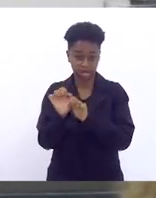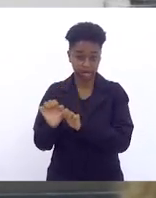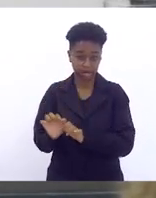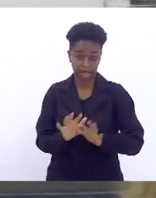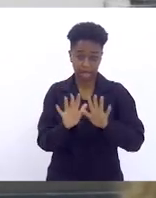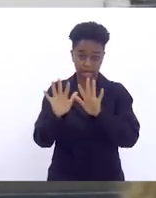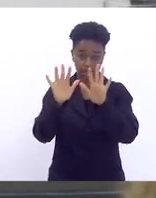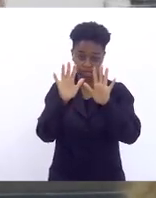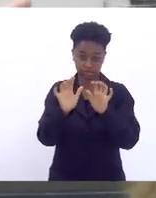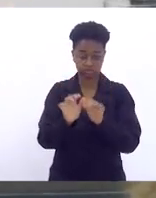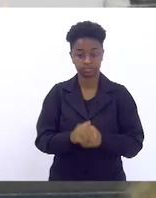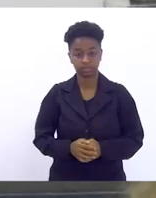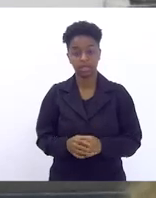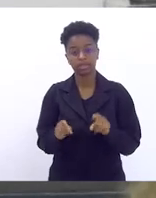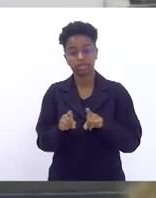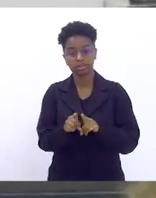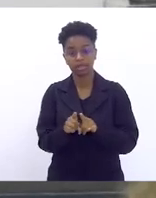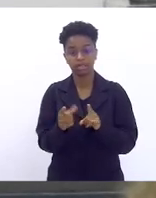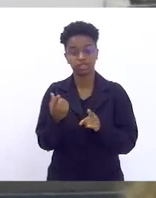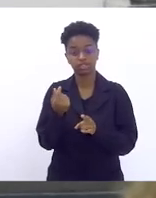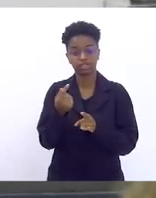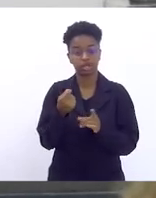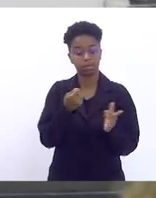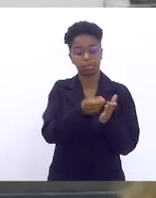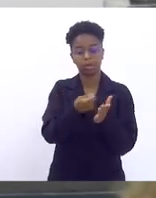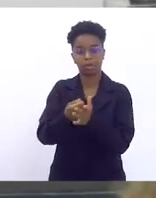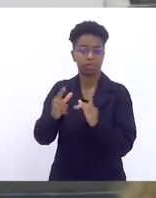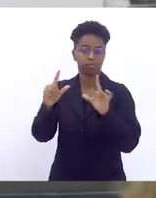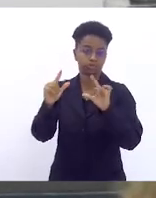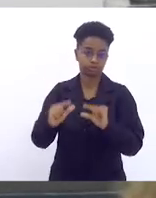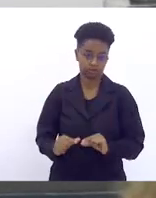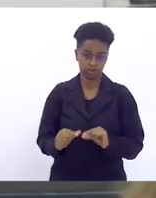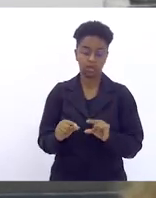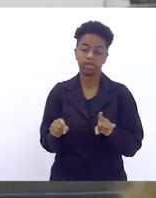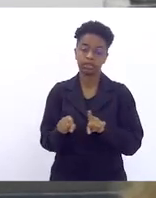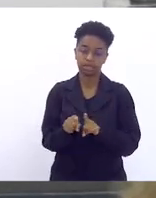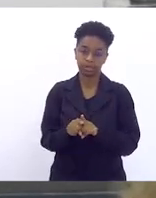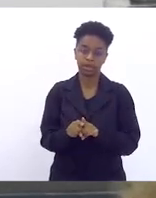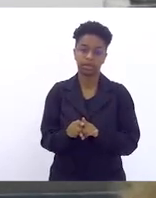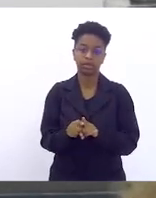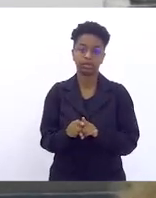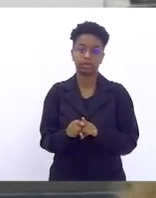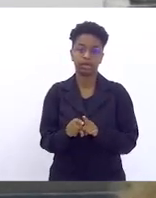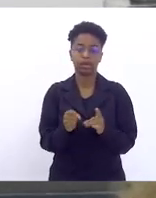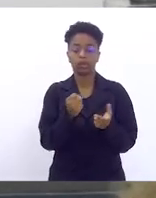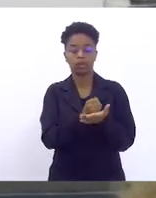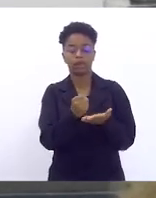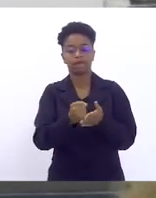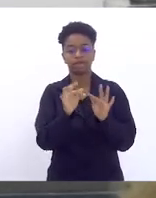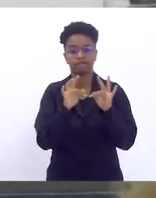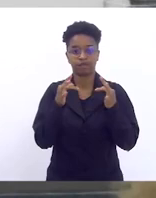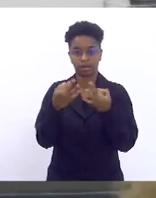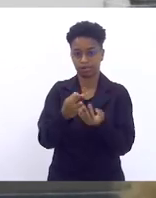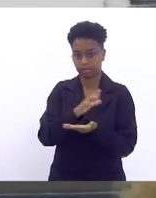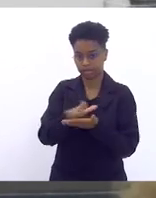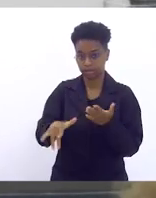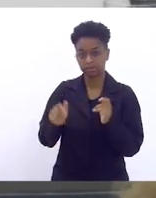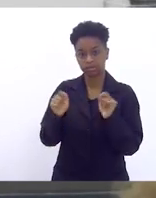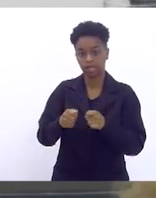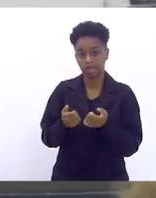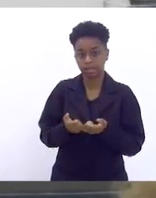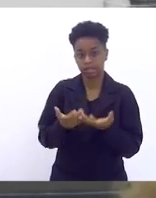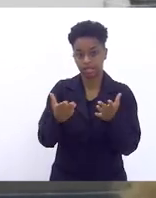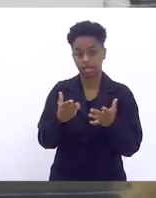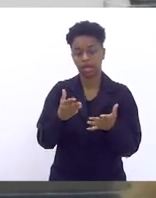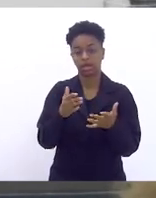estufa diminui custo para a produção emprega famílias para poder fornecer para o Estado